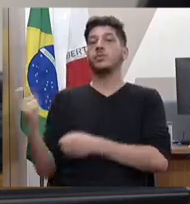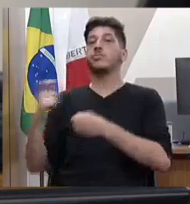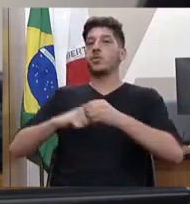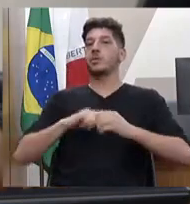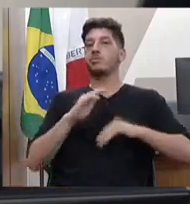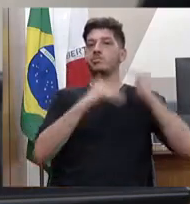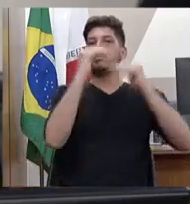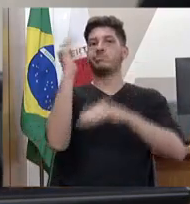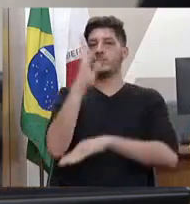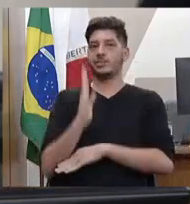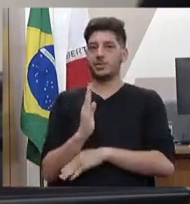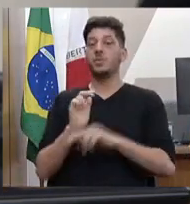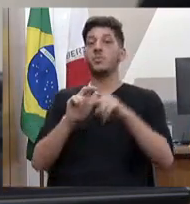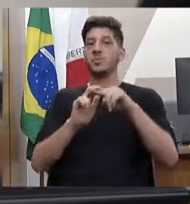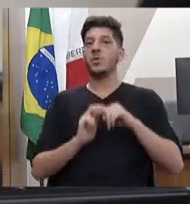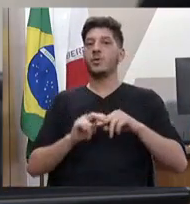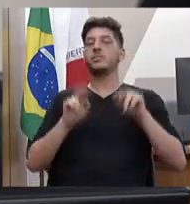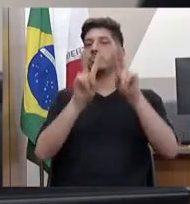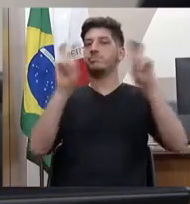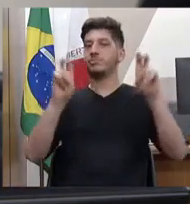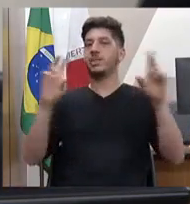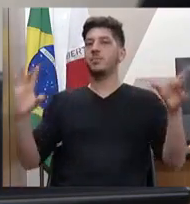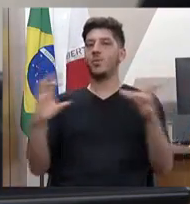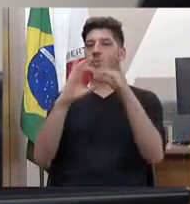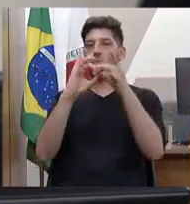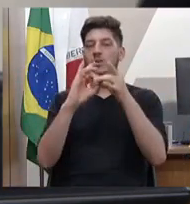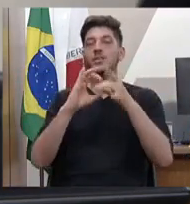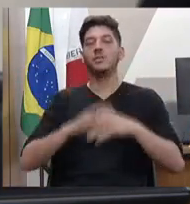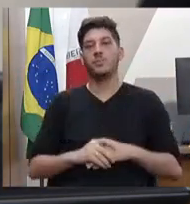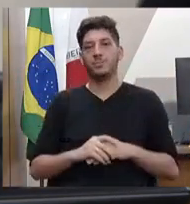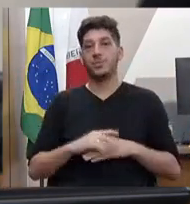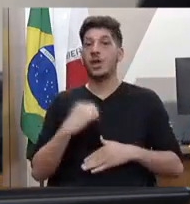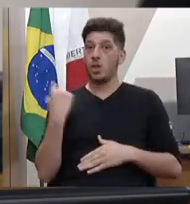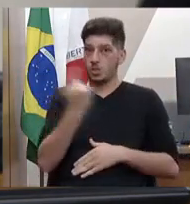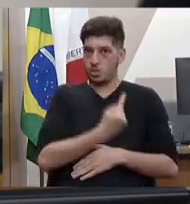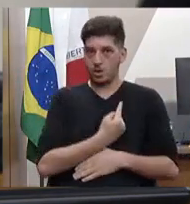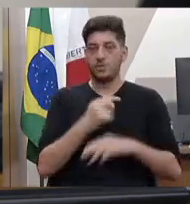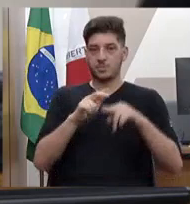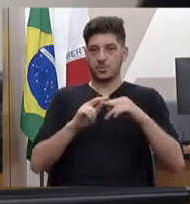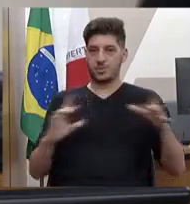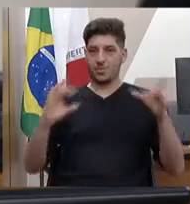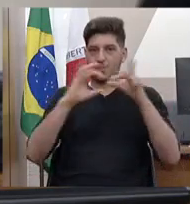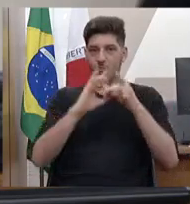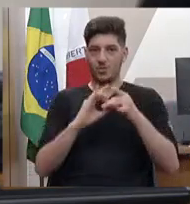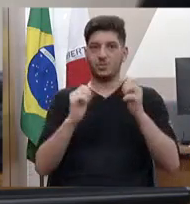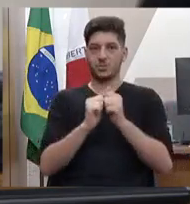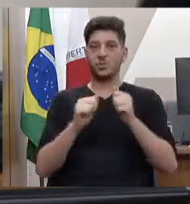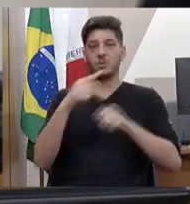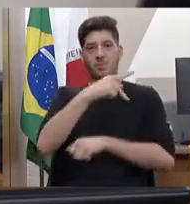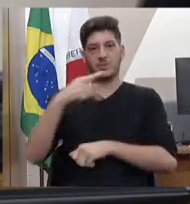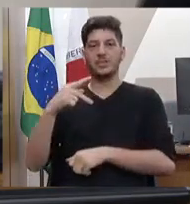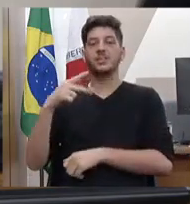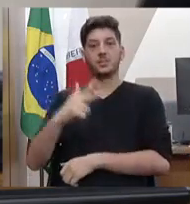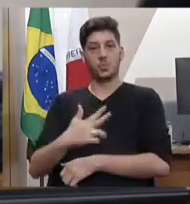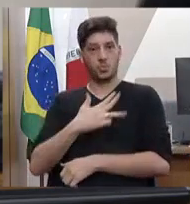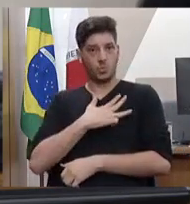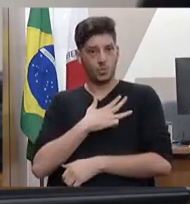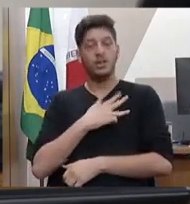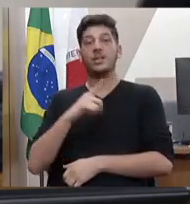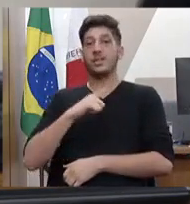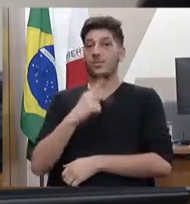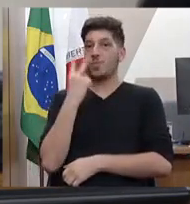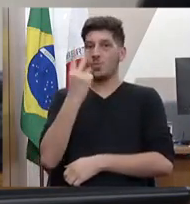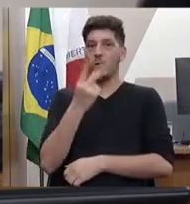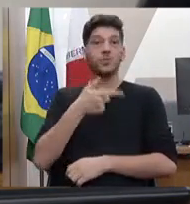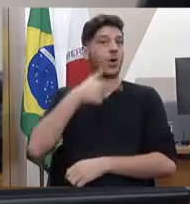por isso que o slogan nosso é União que nós e através dessa união do presidente Lula que nós fizemos esses dois eventos ontem e hoje